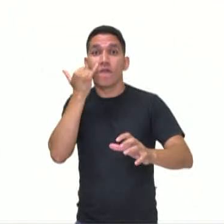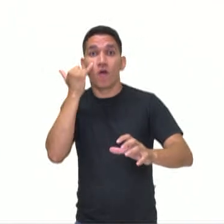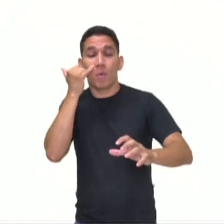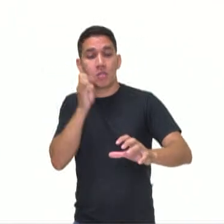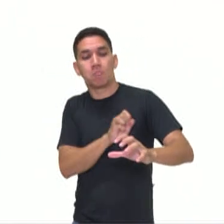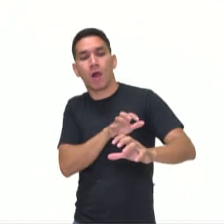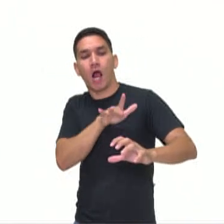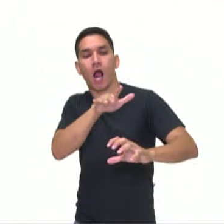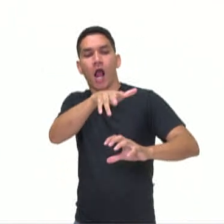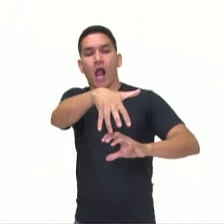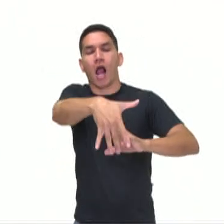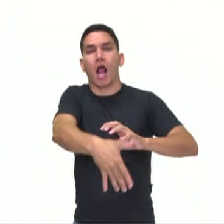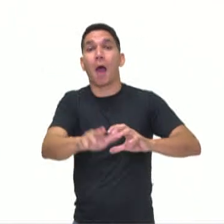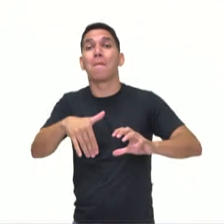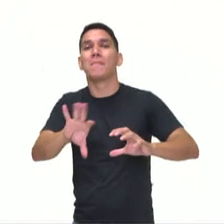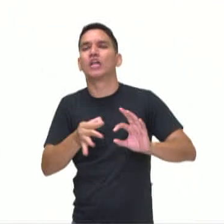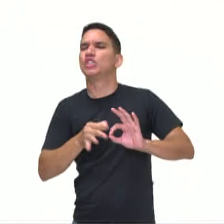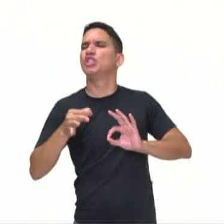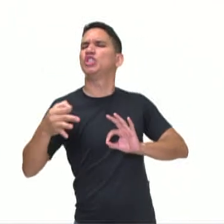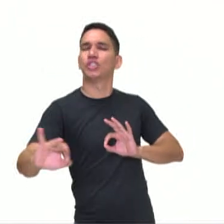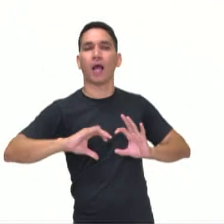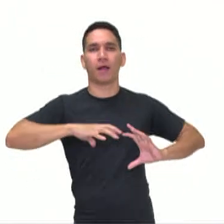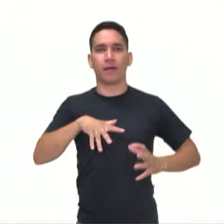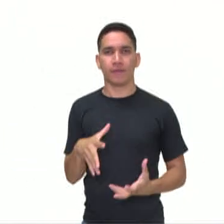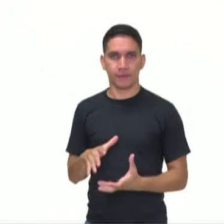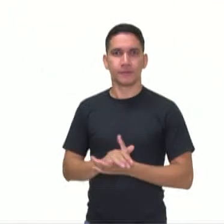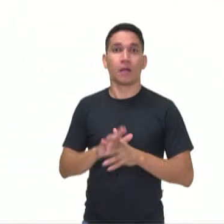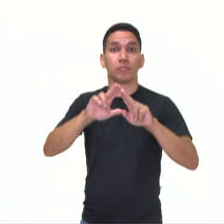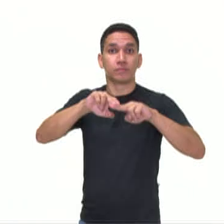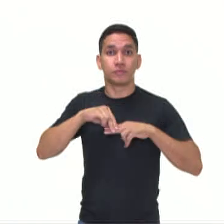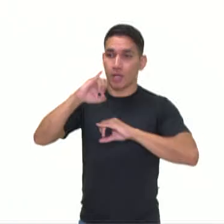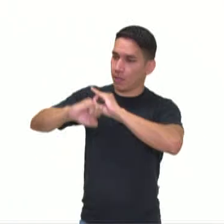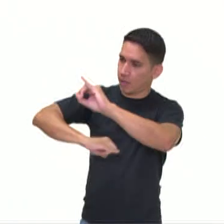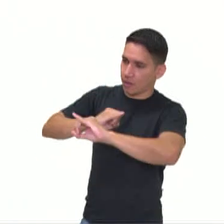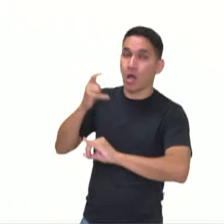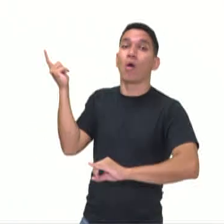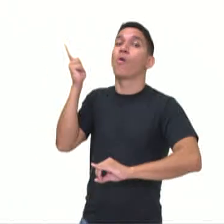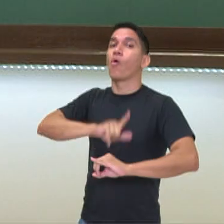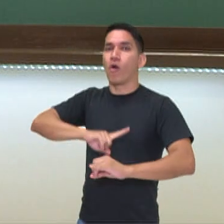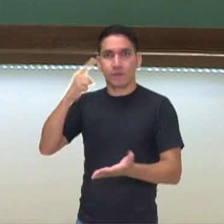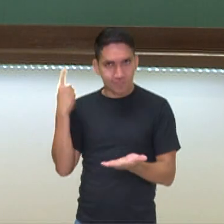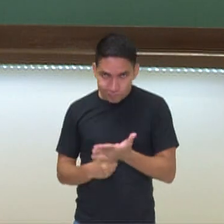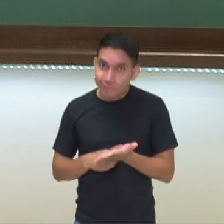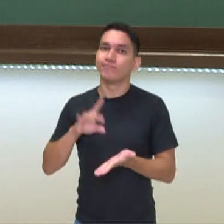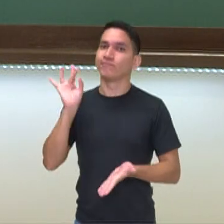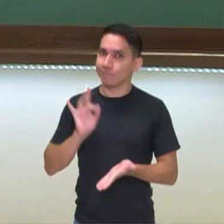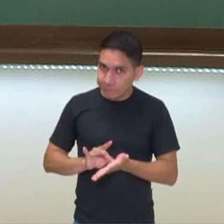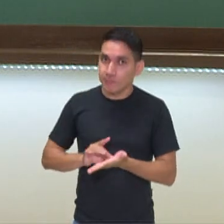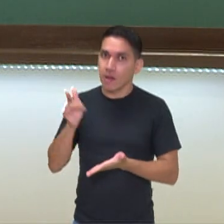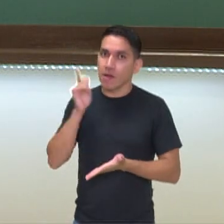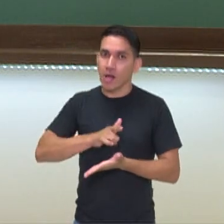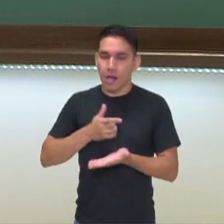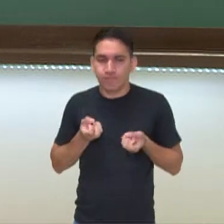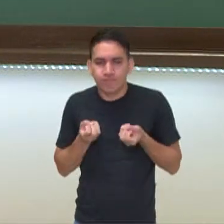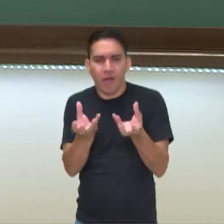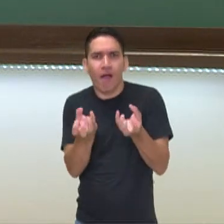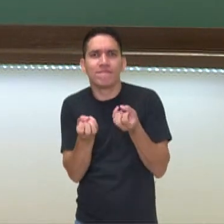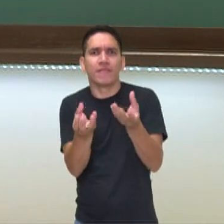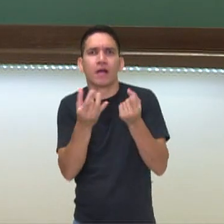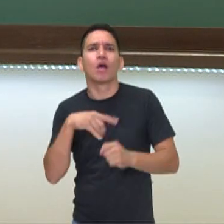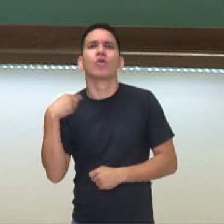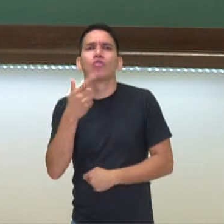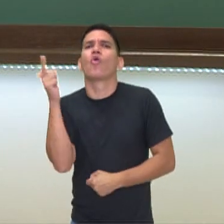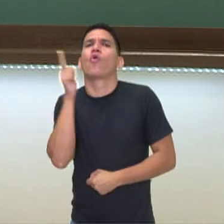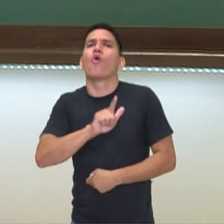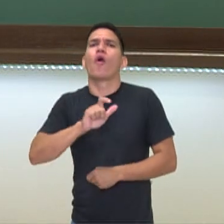pontos mais longínquos da Terra. Então, para que a internet ela funcione efetivamente, para que nós consigamos ter